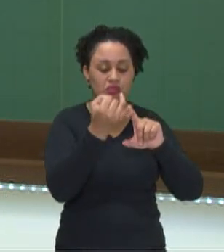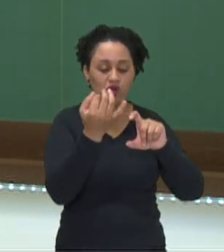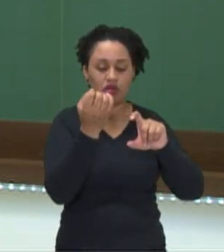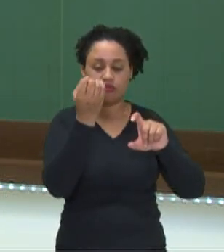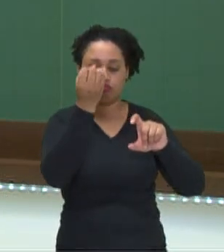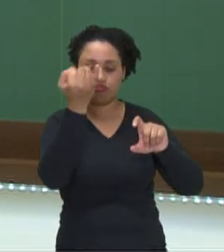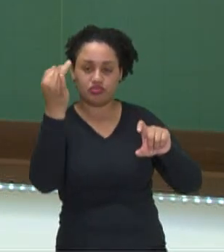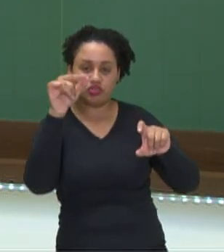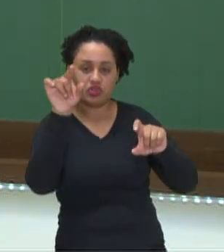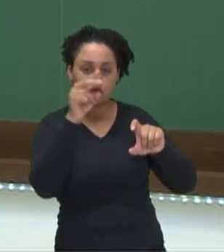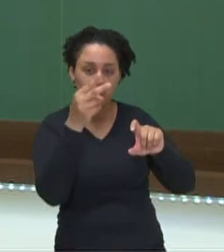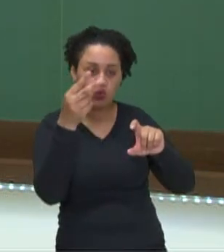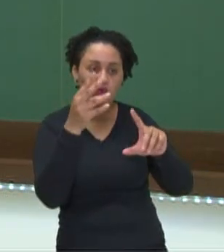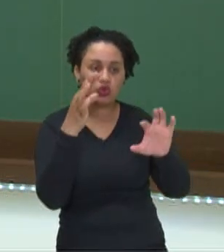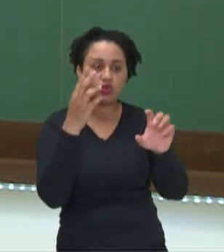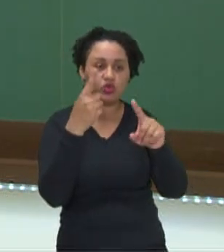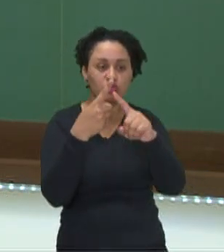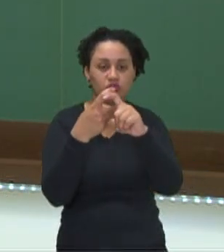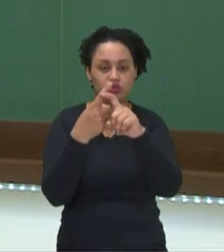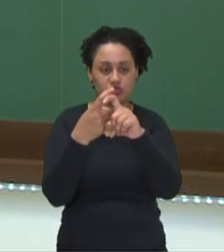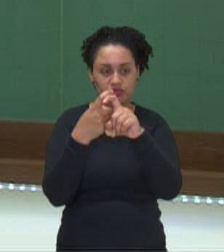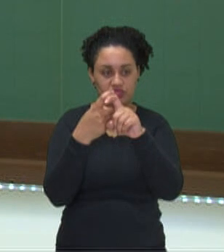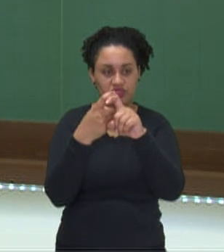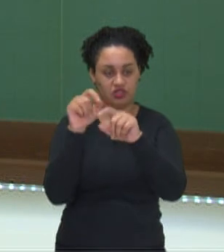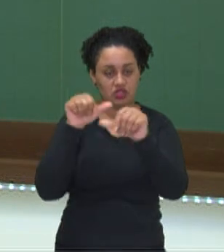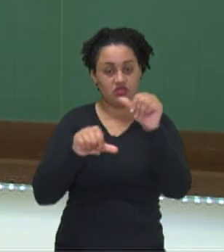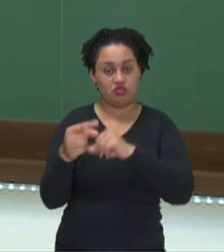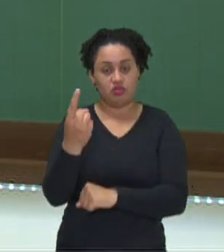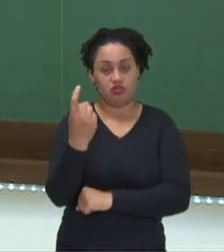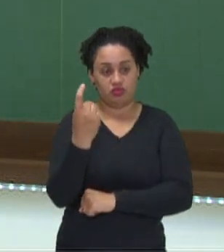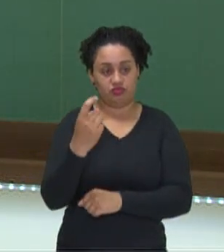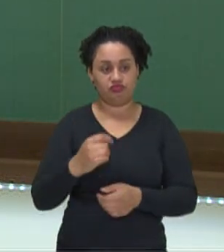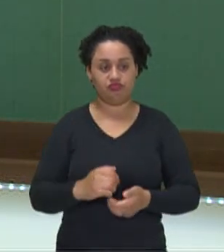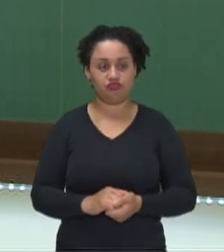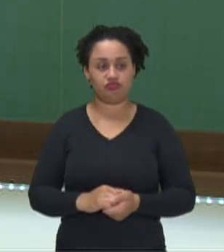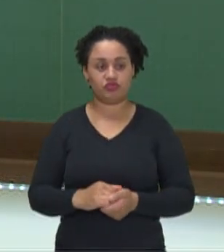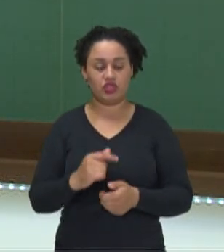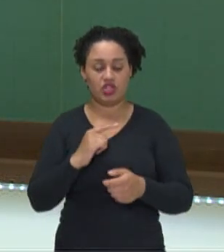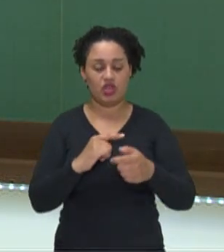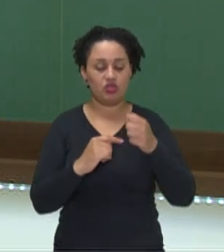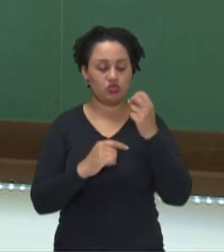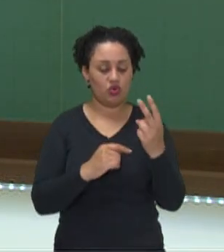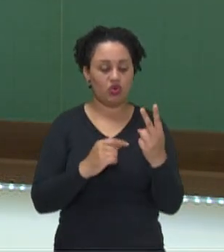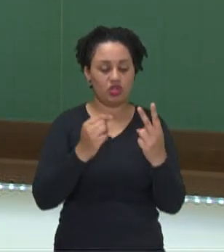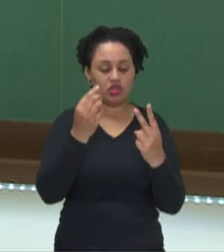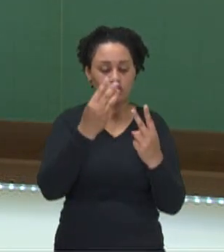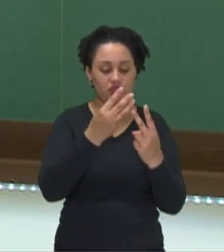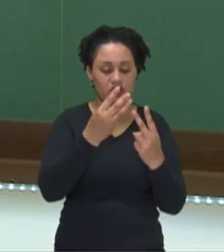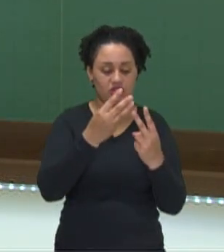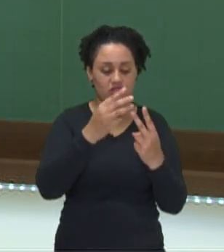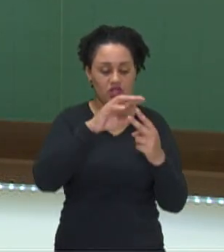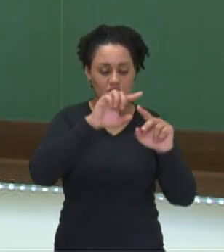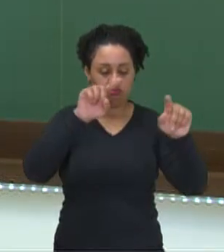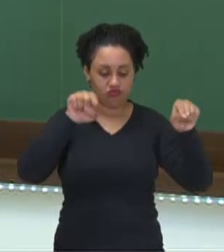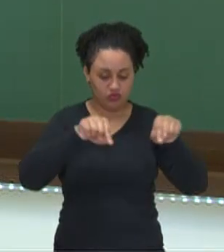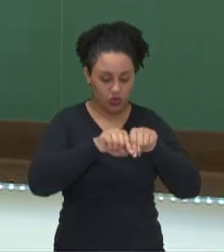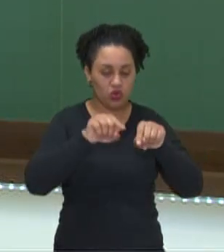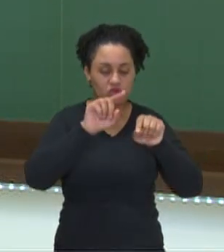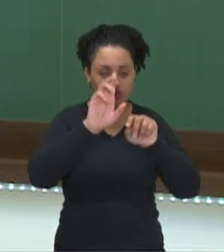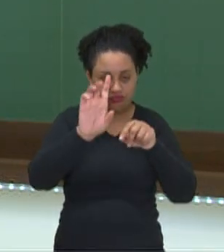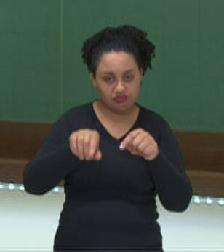e transformamos em um único expoente. Ou seja, eu tenho 2 elevado à terceira e tudo isso elevado a